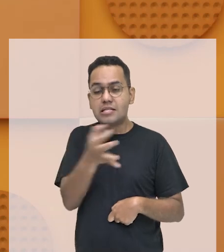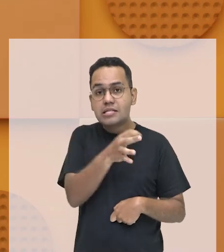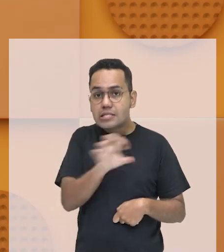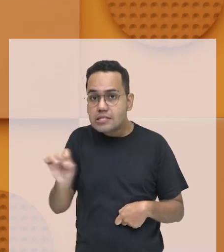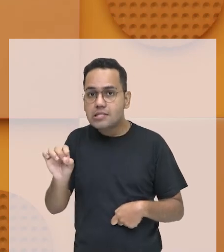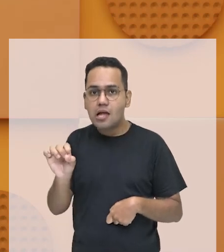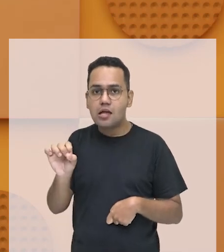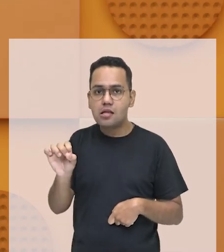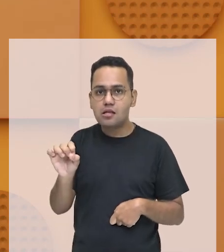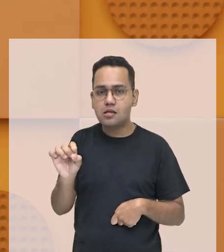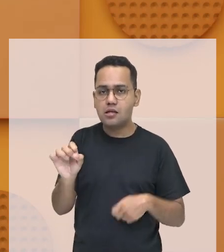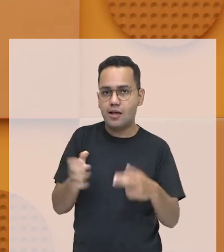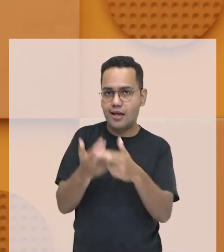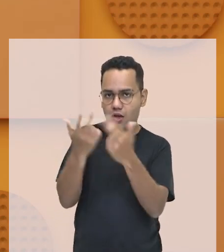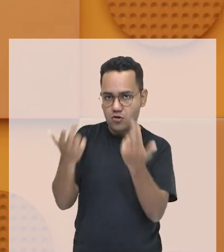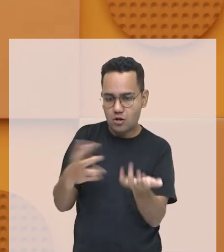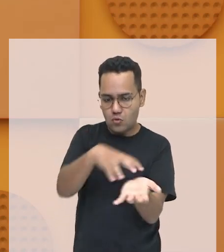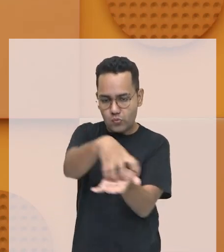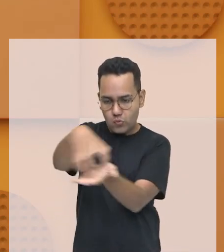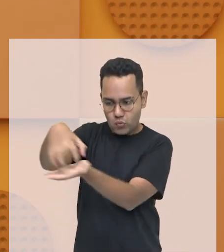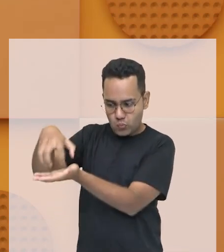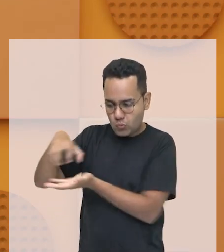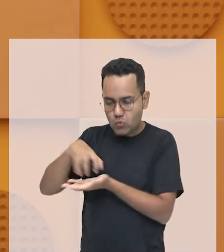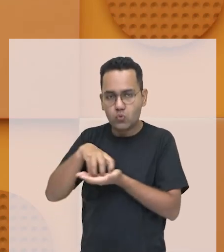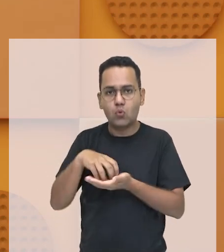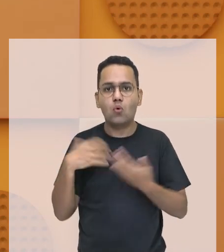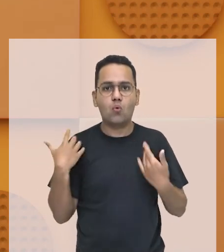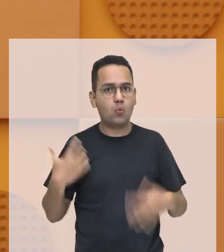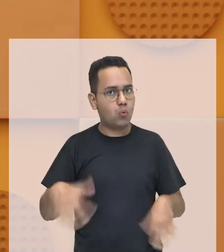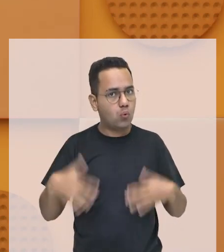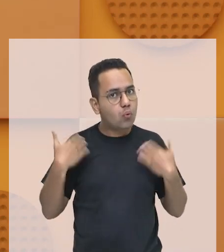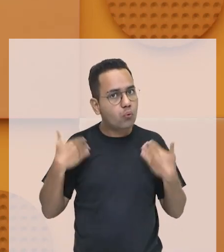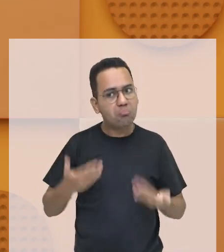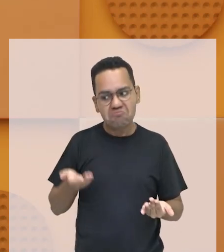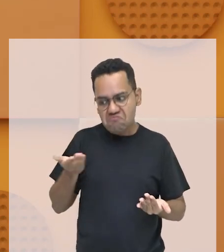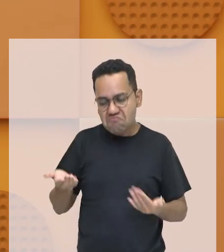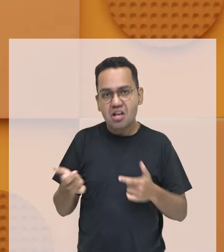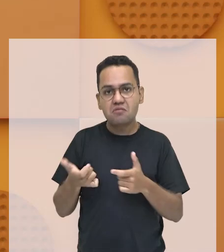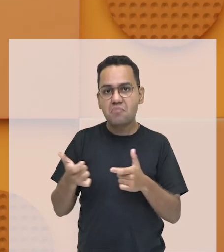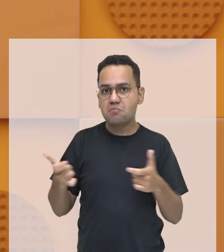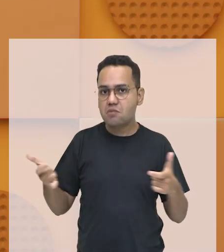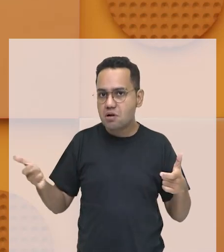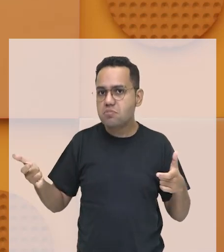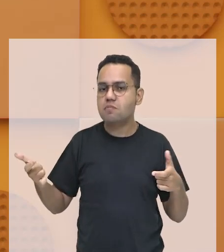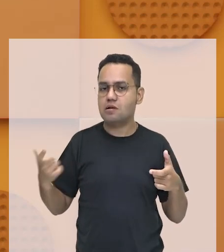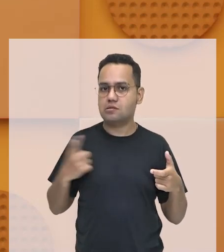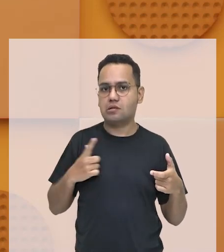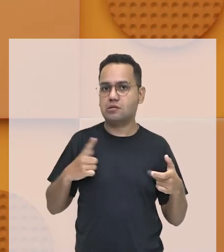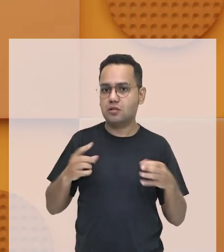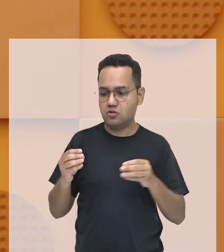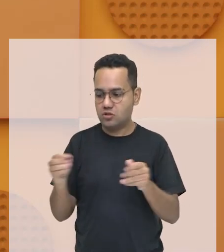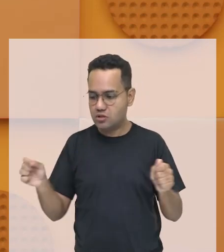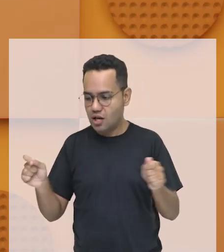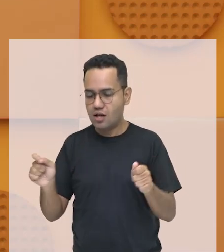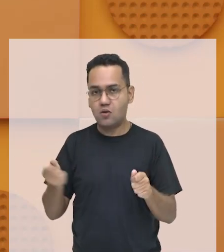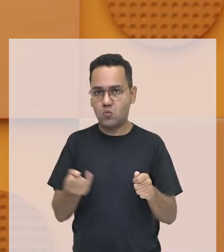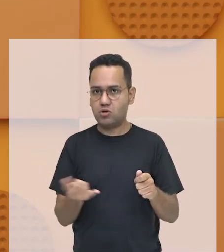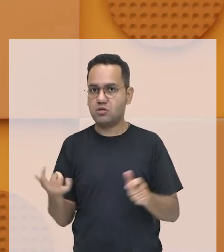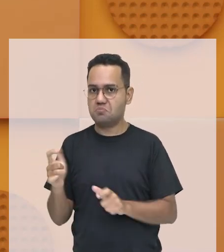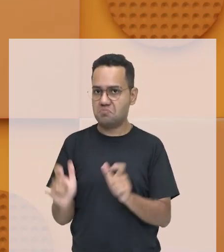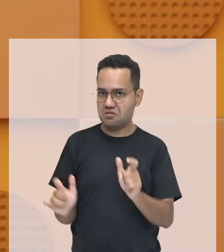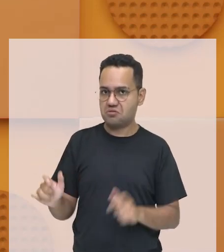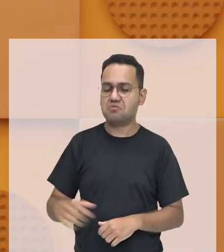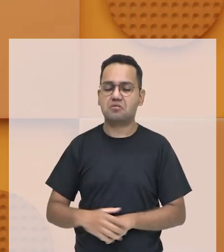tamanho, a magnitude dessa questão cultural que nós temos naquela região lá. A gente já falou